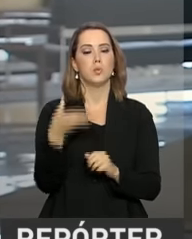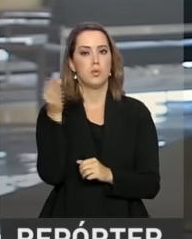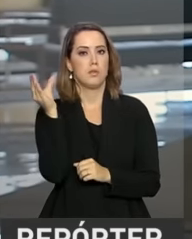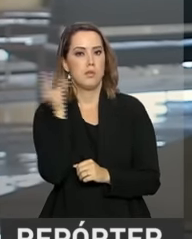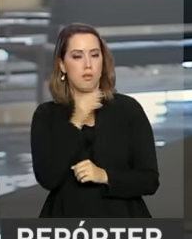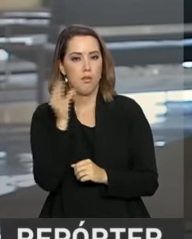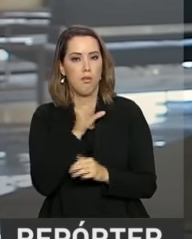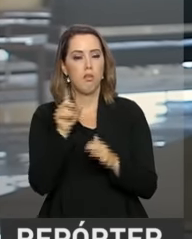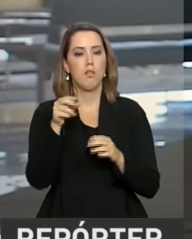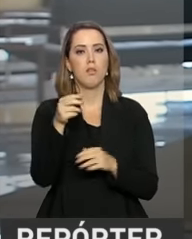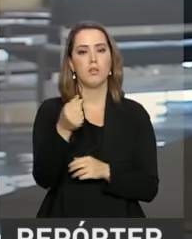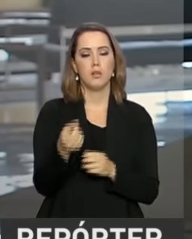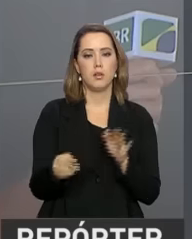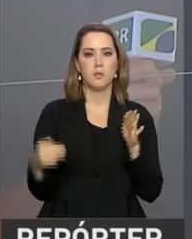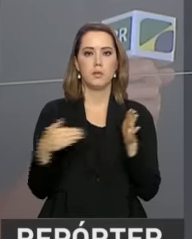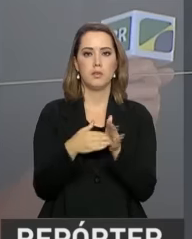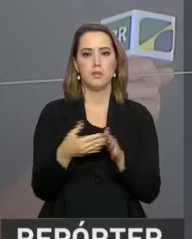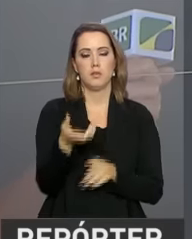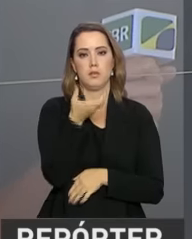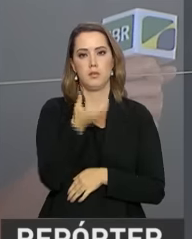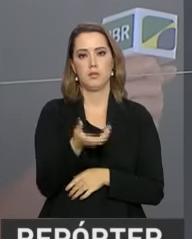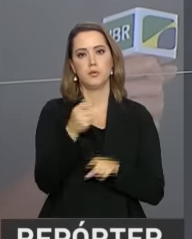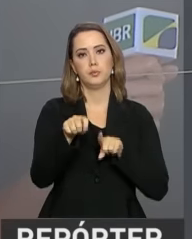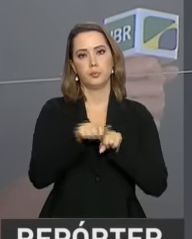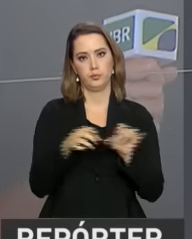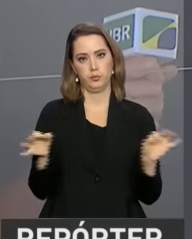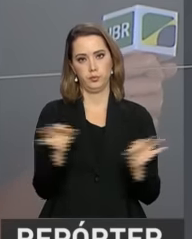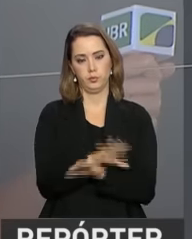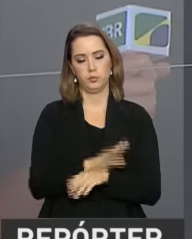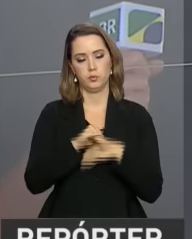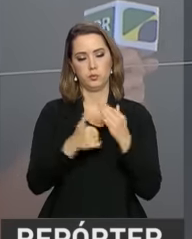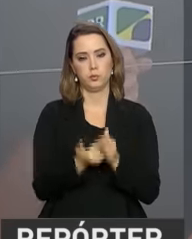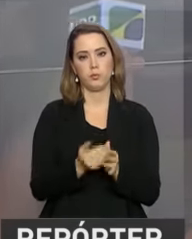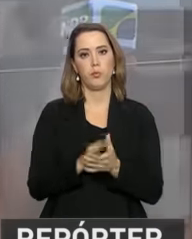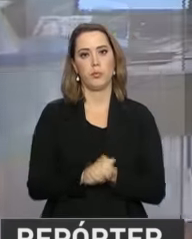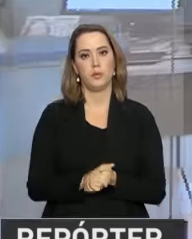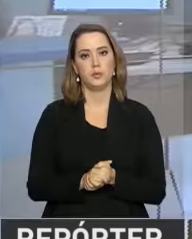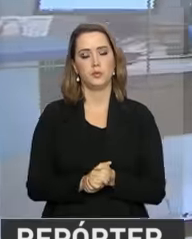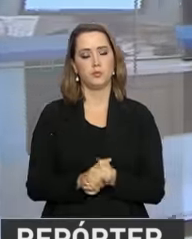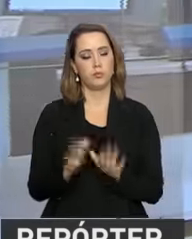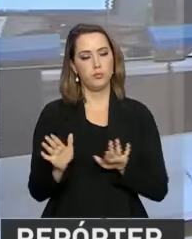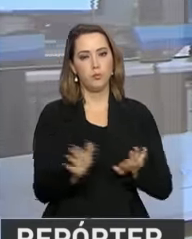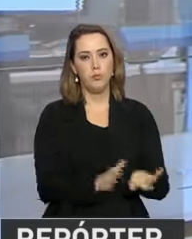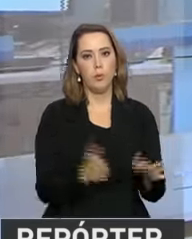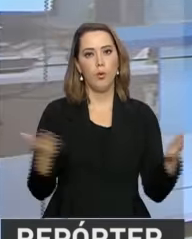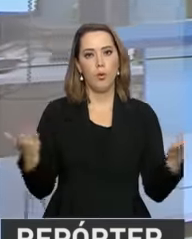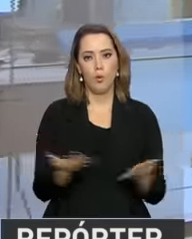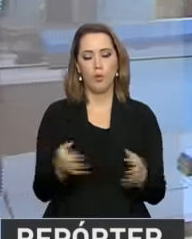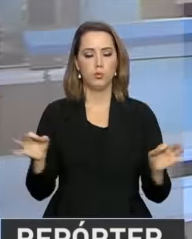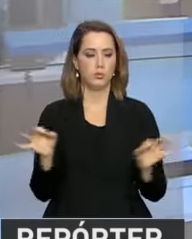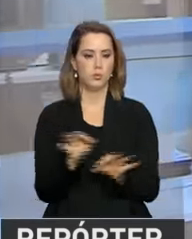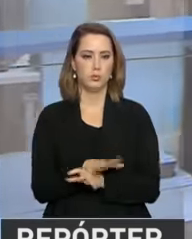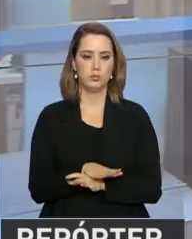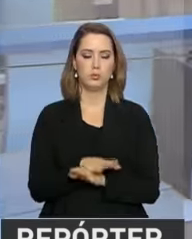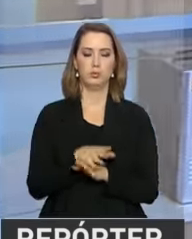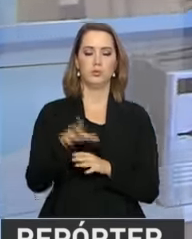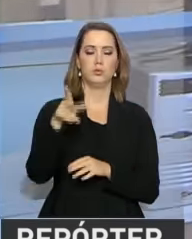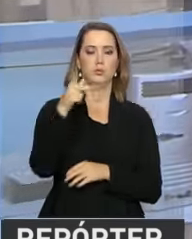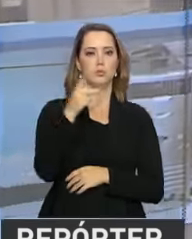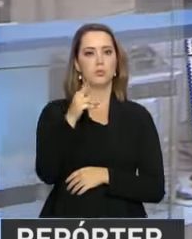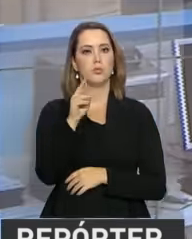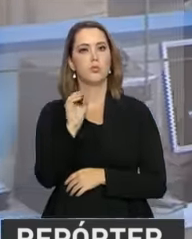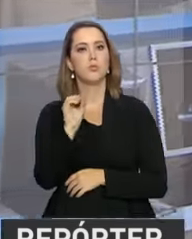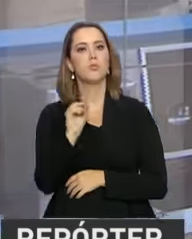entregue até dezembro Daniele Obrigada Paola boa tarde para você terminam hoje as inscrições para o programa Universidade para